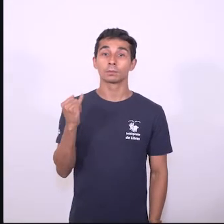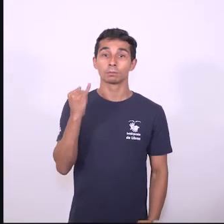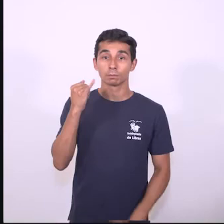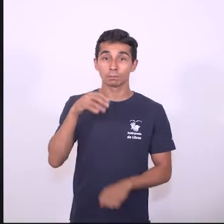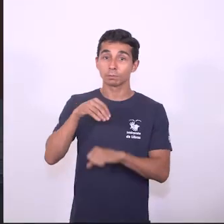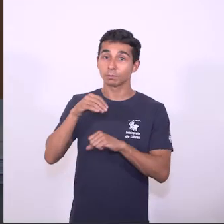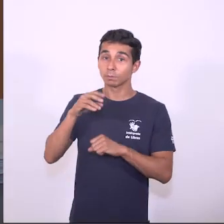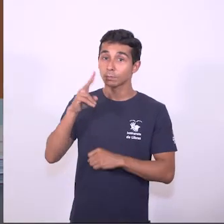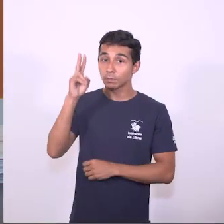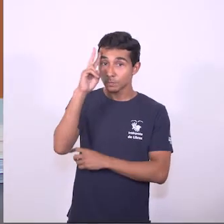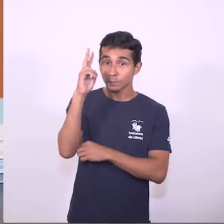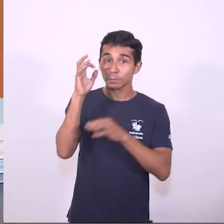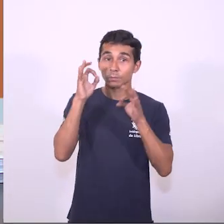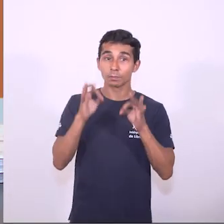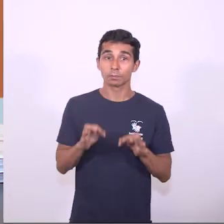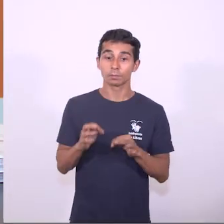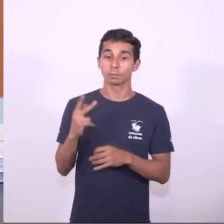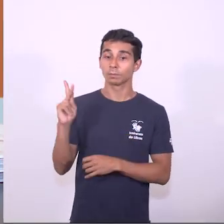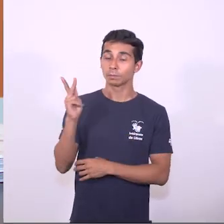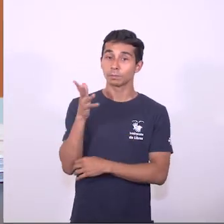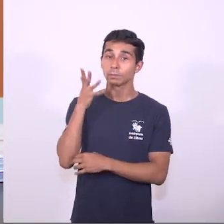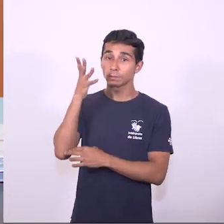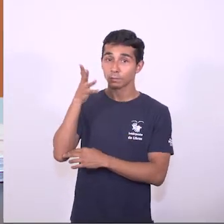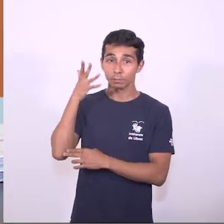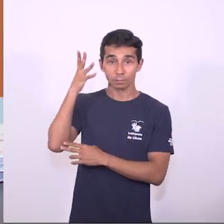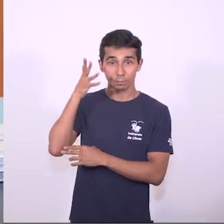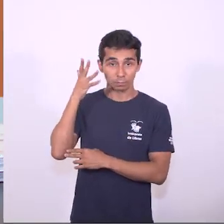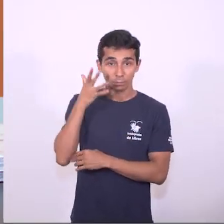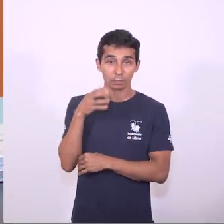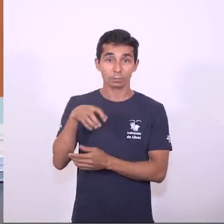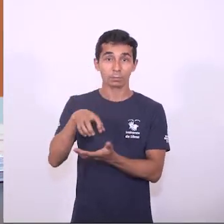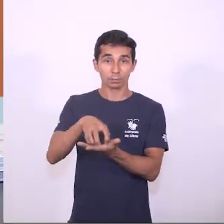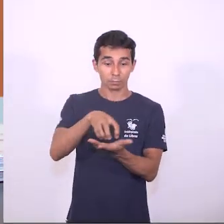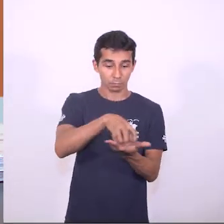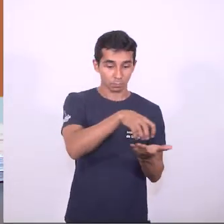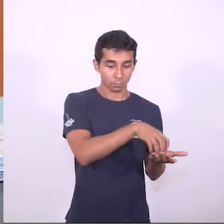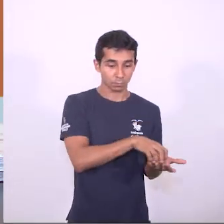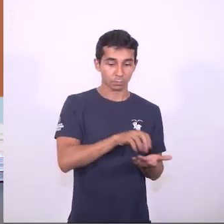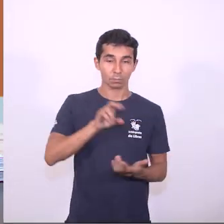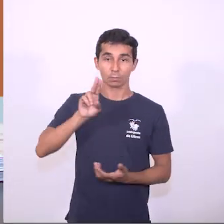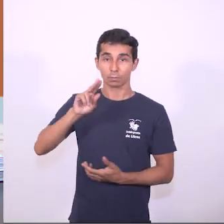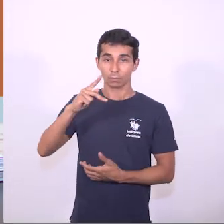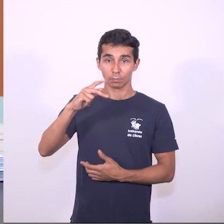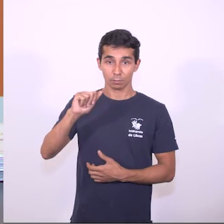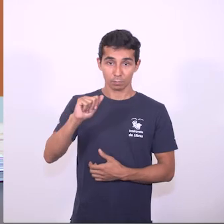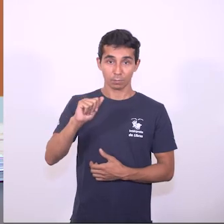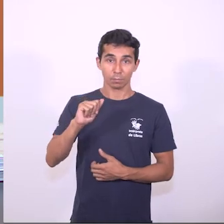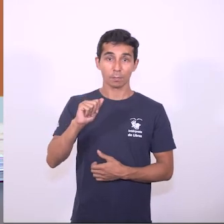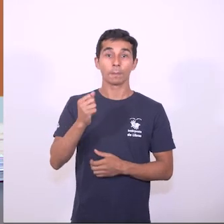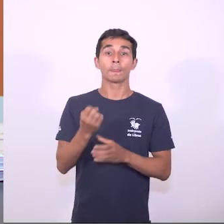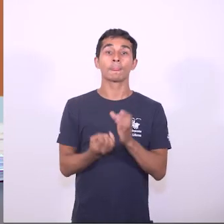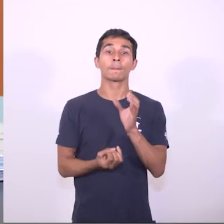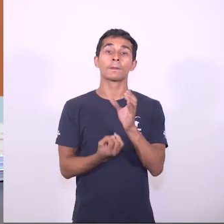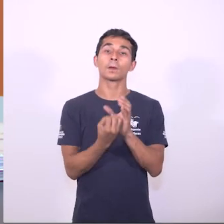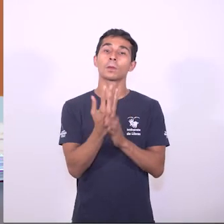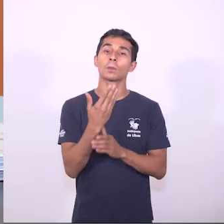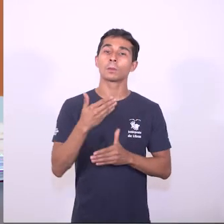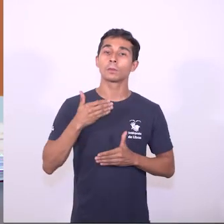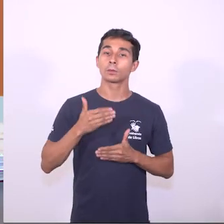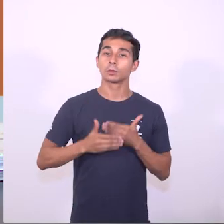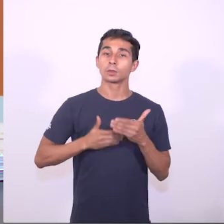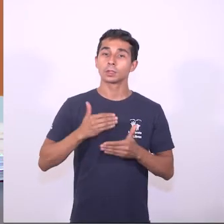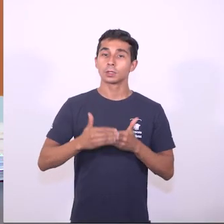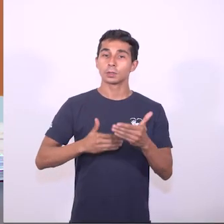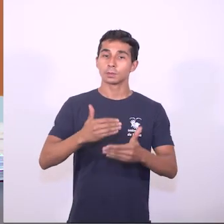Dr. Zamarco, que nós instalamos nas UPAs da cidade um procedimento que faz com que a